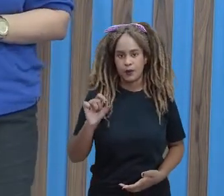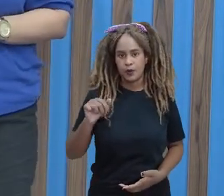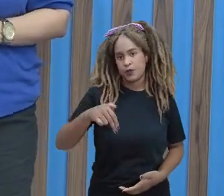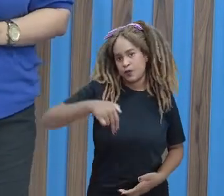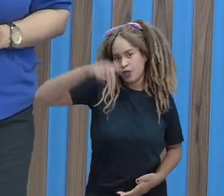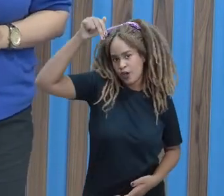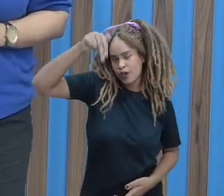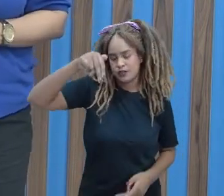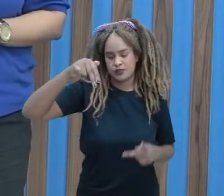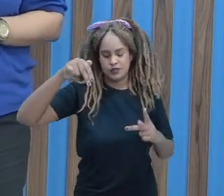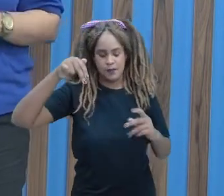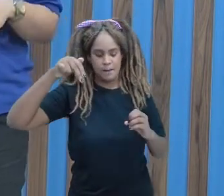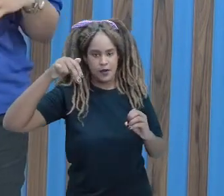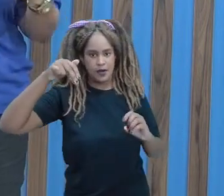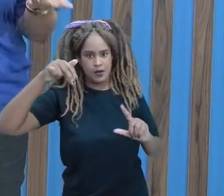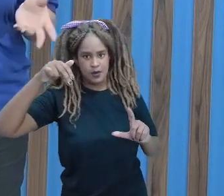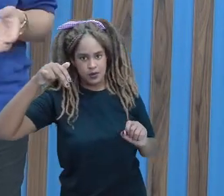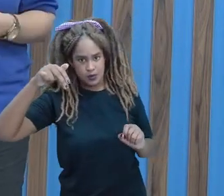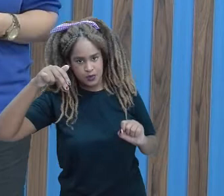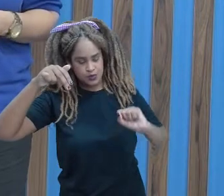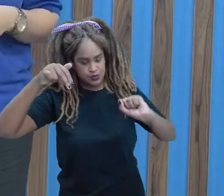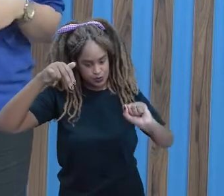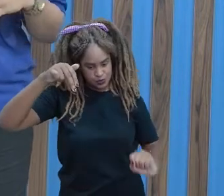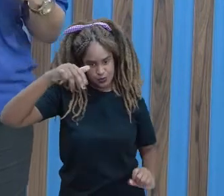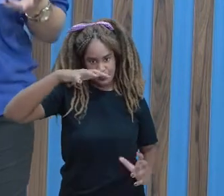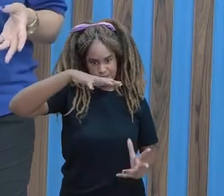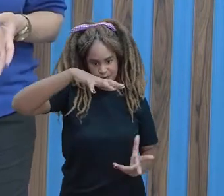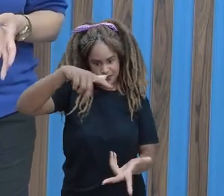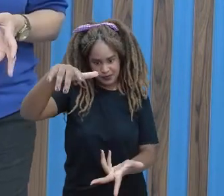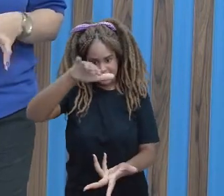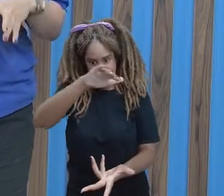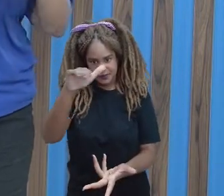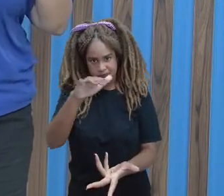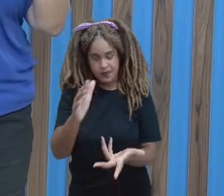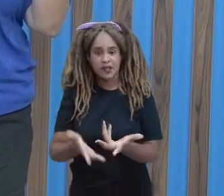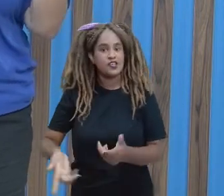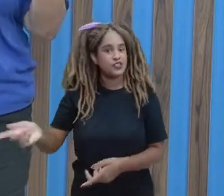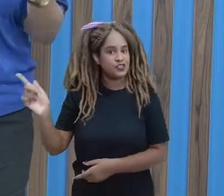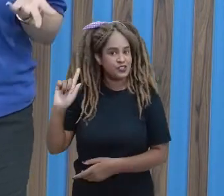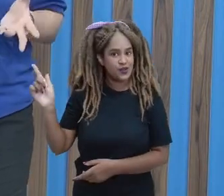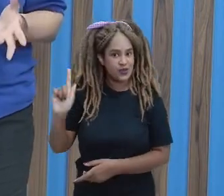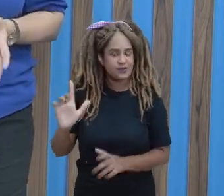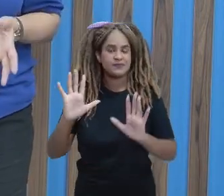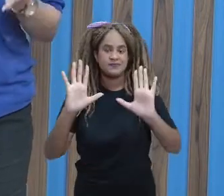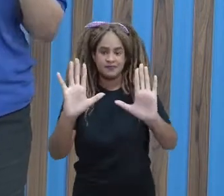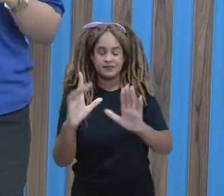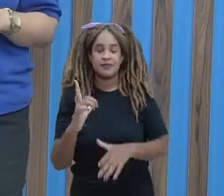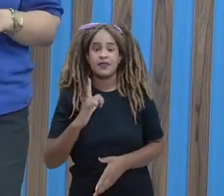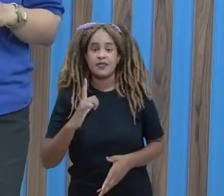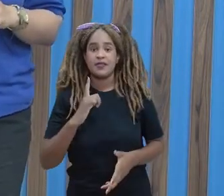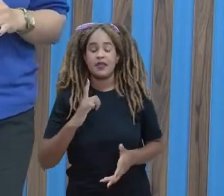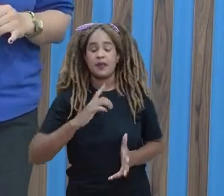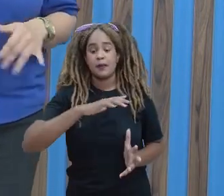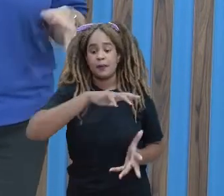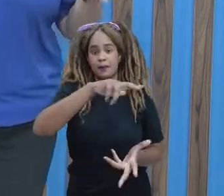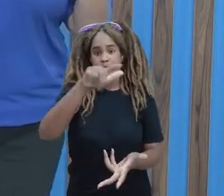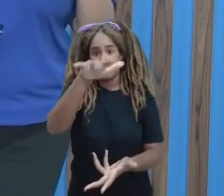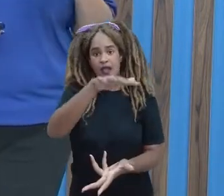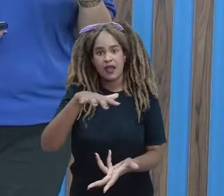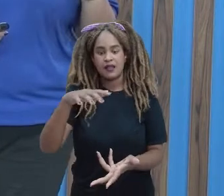polo sul, todo mundo sabe, né, são os polos geográficos, e tem também o polo magnético norte e polo magnético